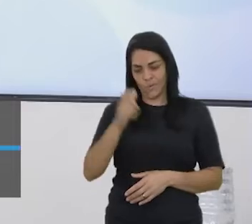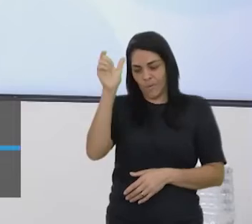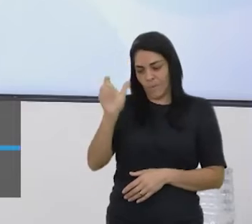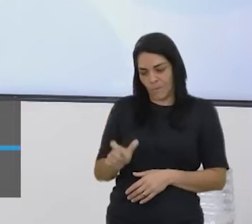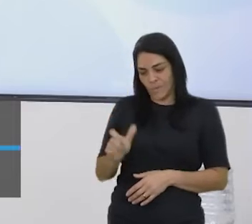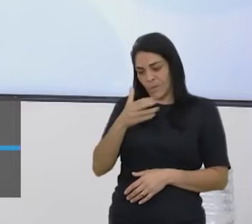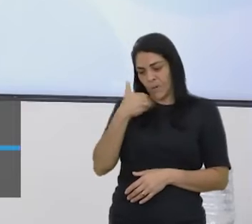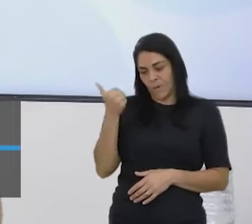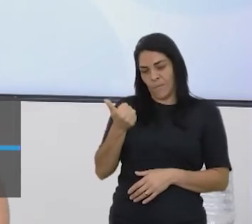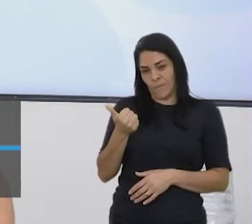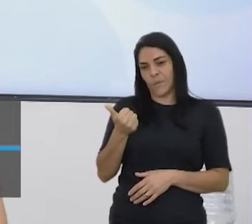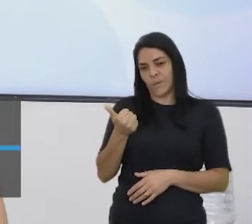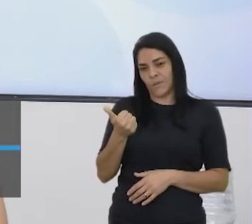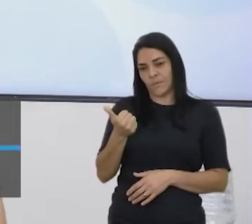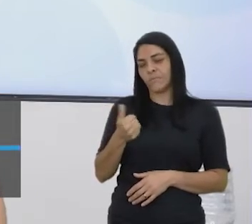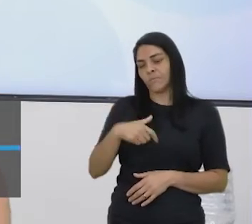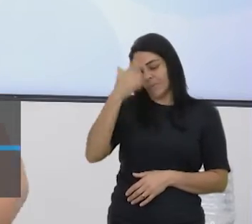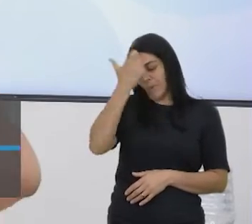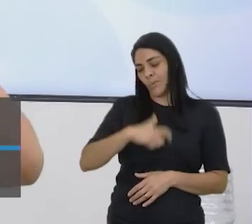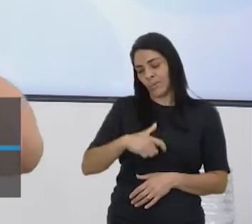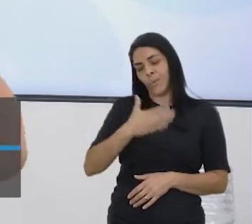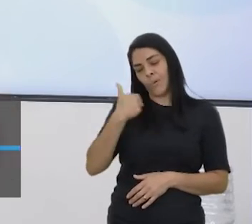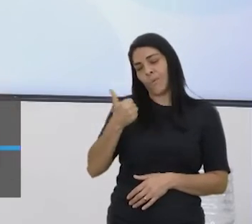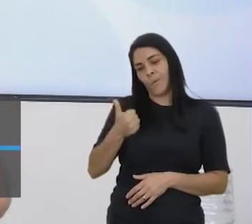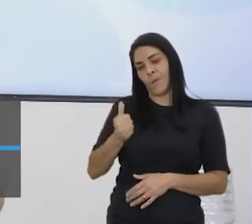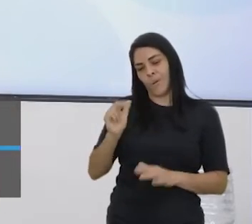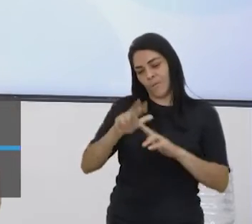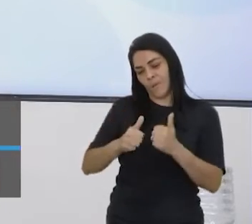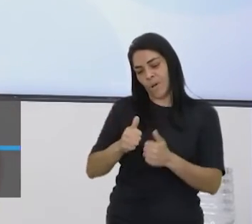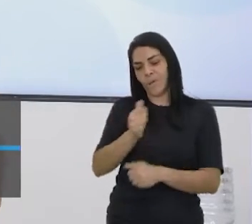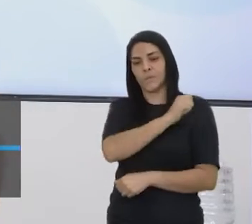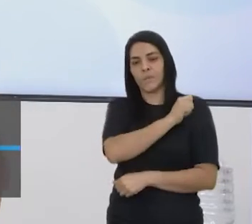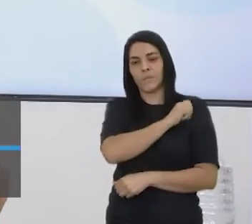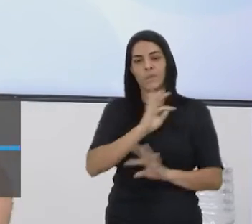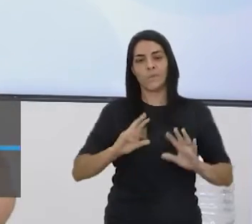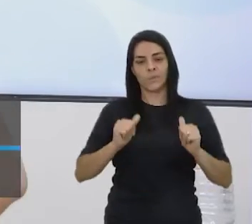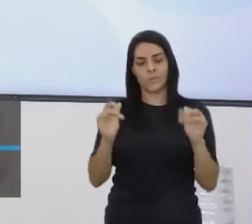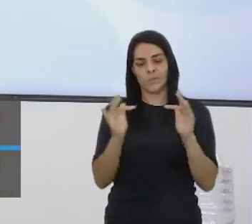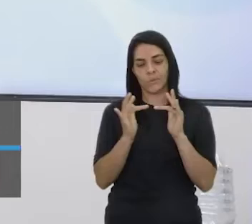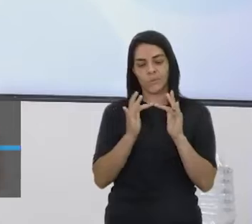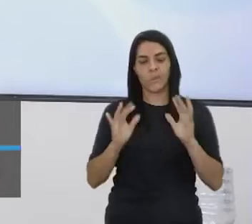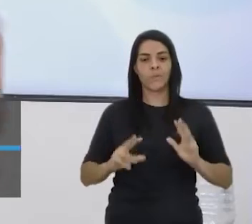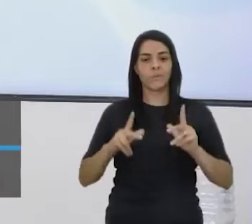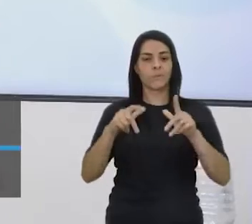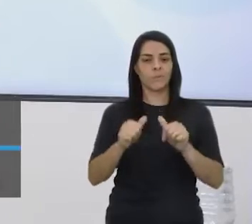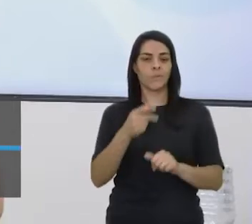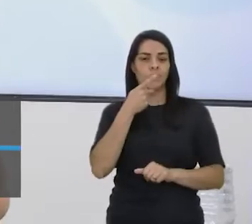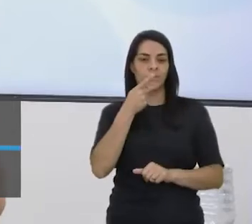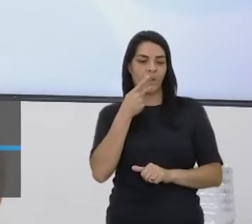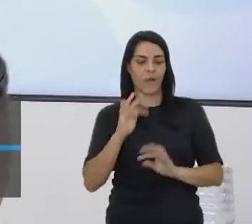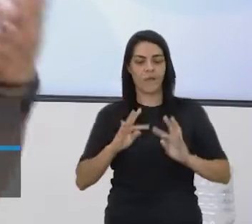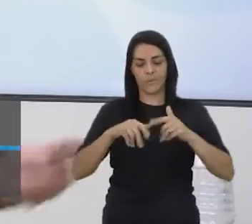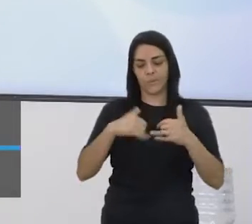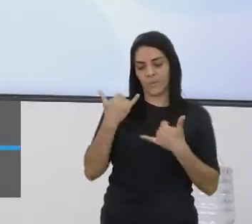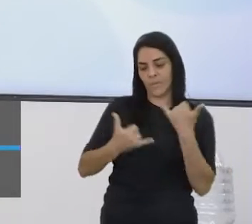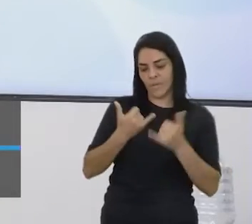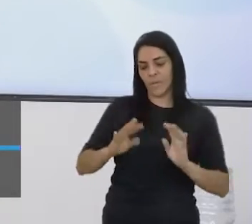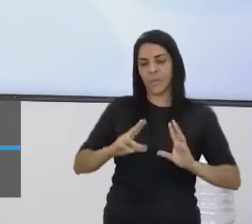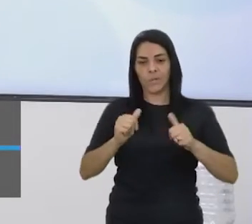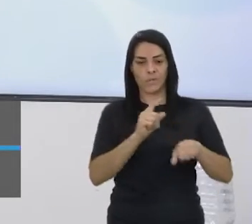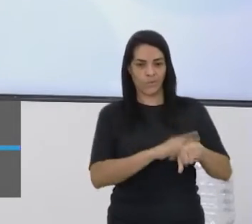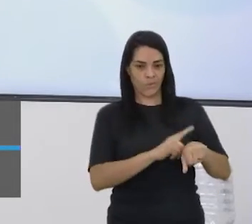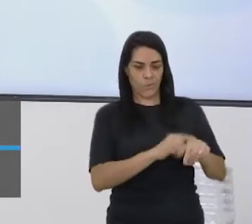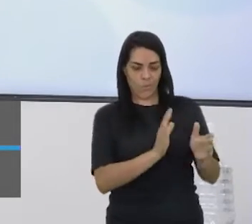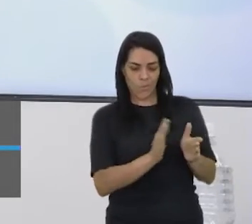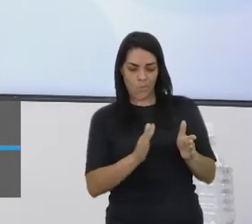sabe eu tenho certeza disso que todo esse contato tudo que eles me falaram todas as brincadeiras todos os momentos que a gente